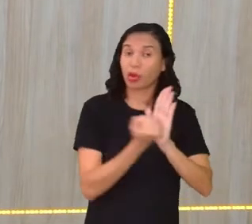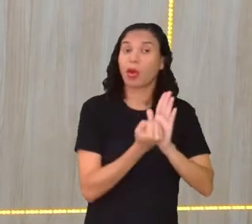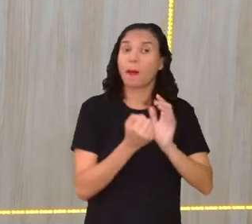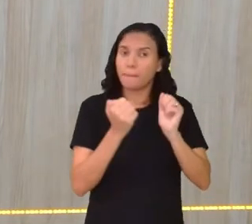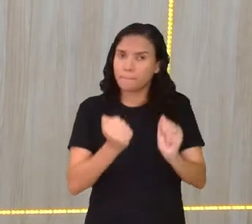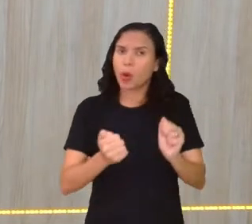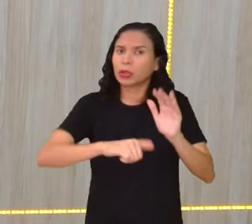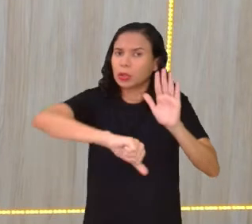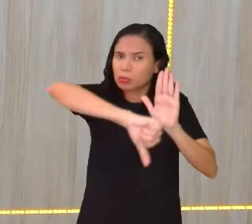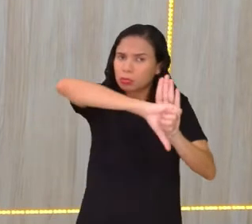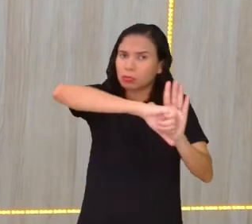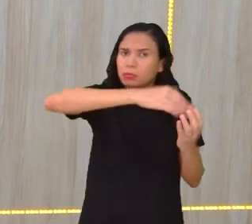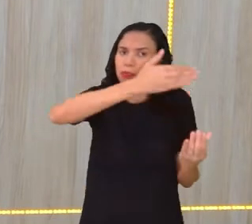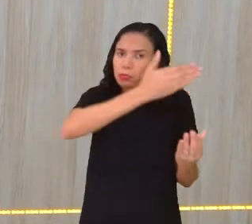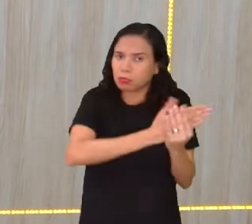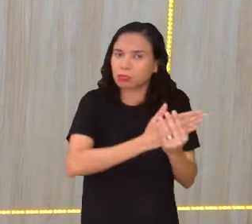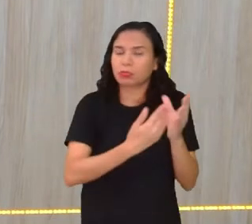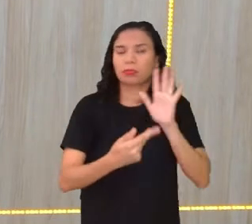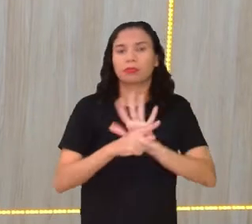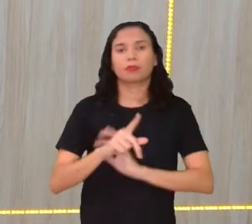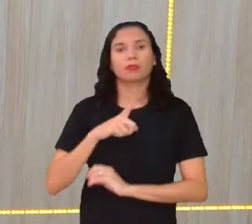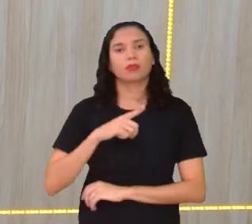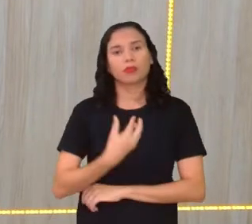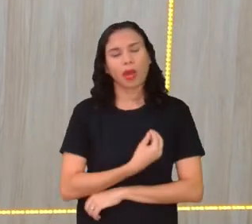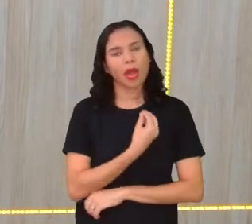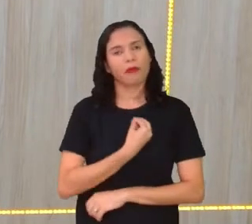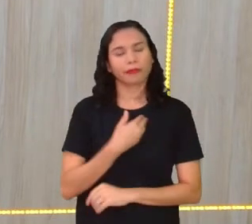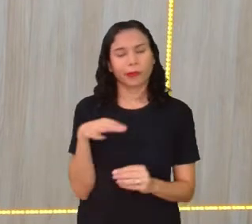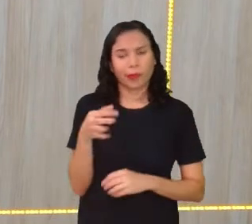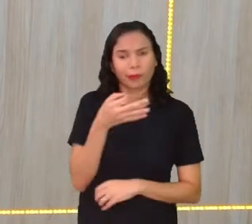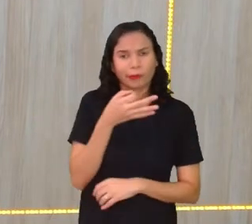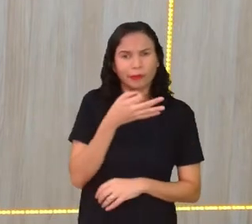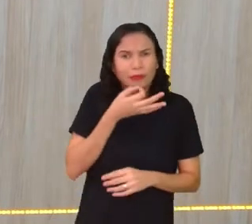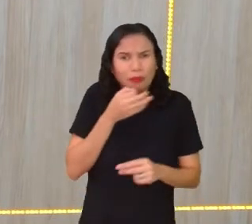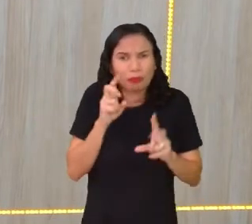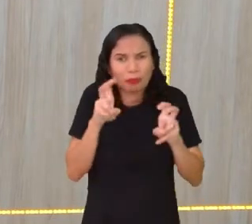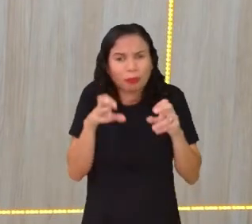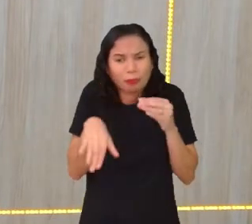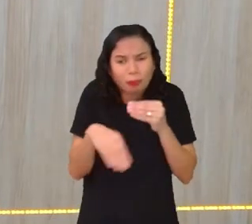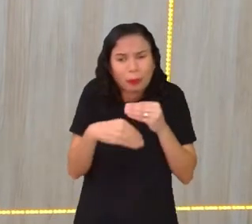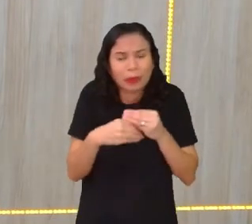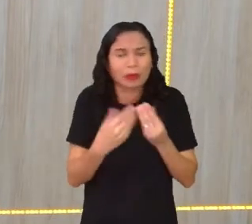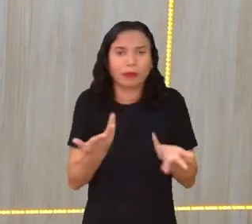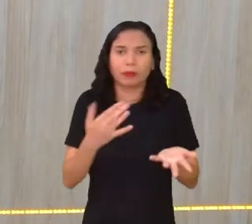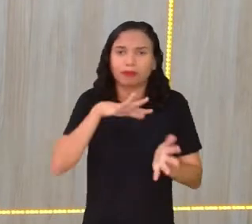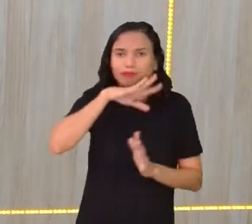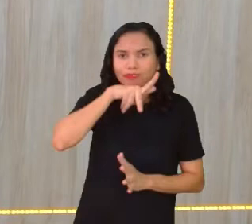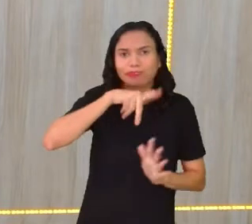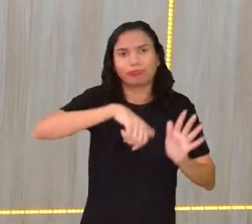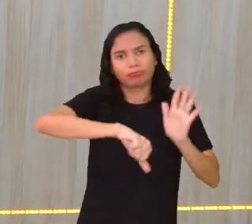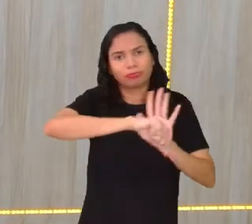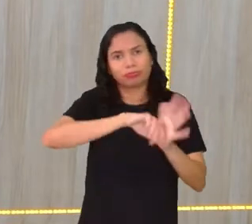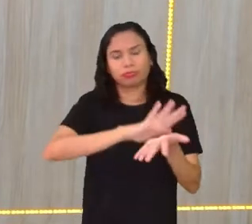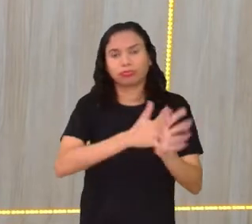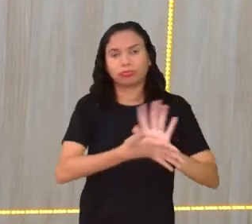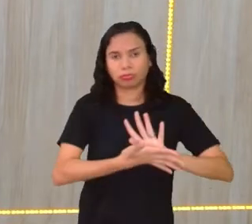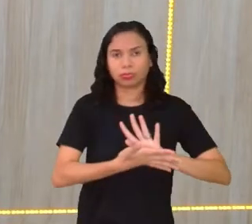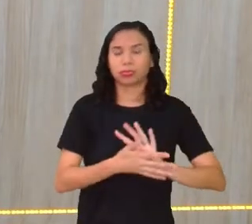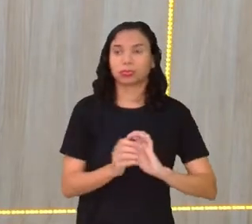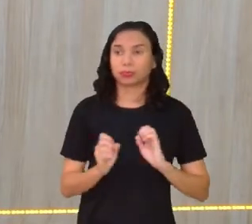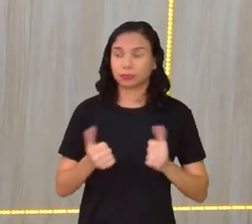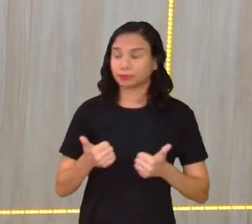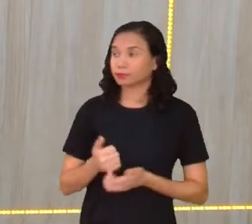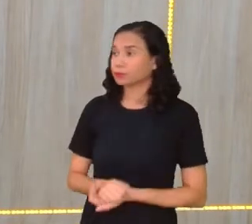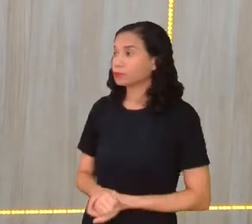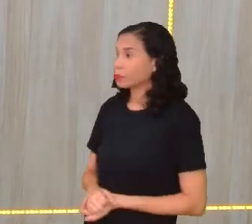até processado por conta, né, de um comentário, né, descabido, né, um comentário preconceituoso, ok? E